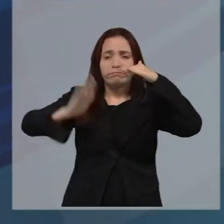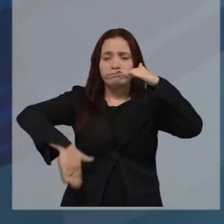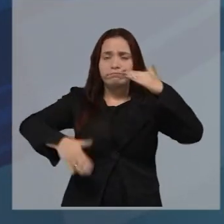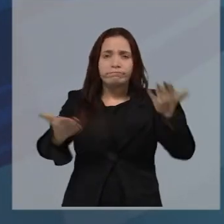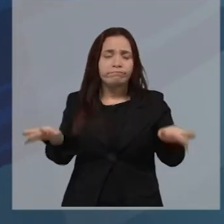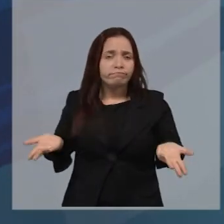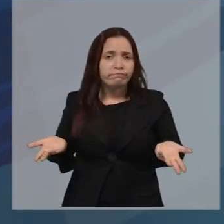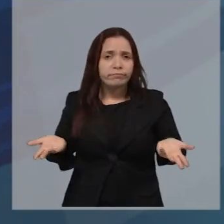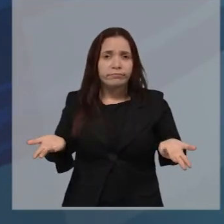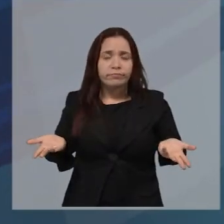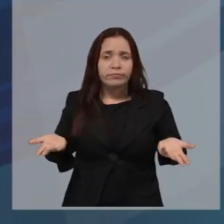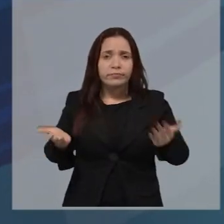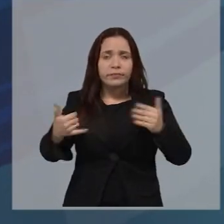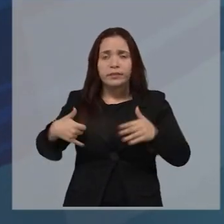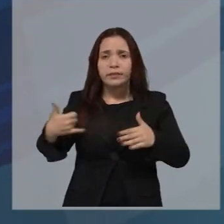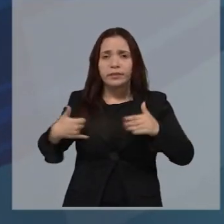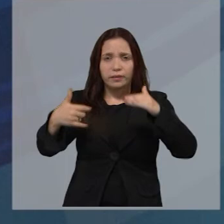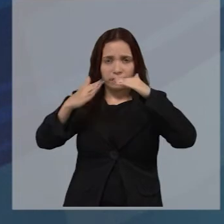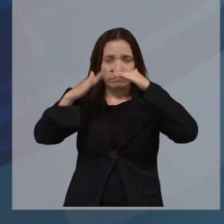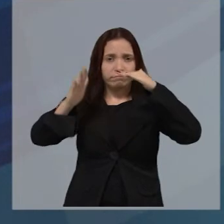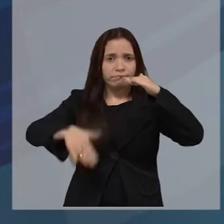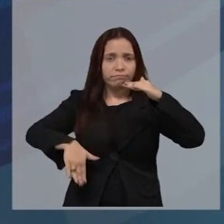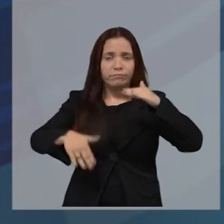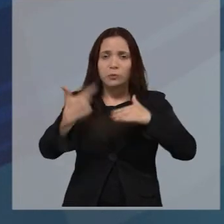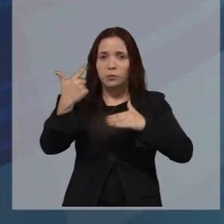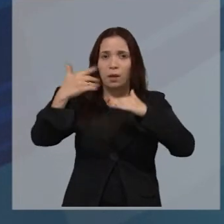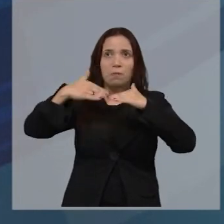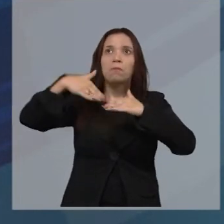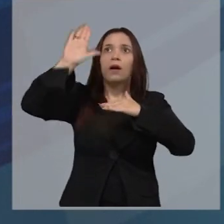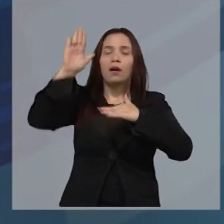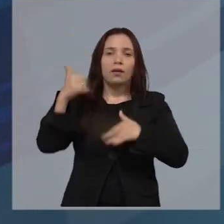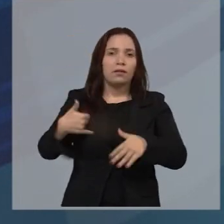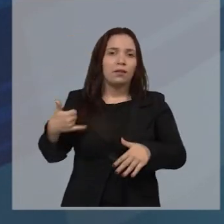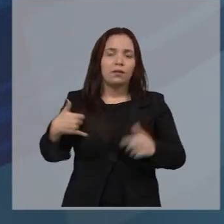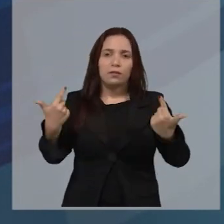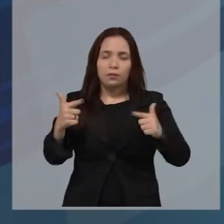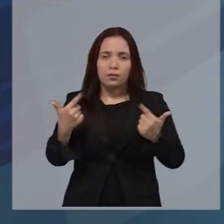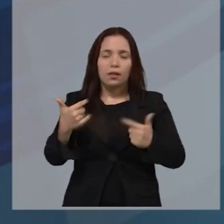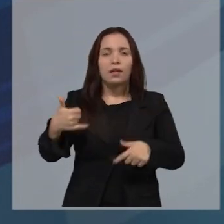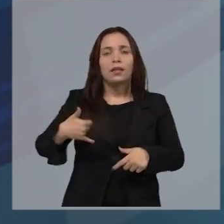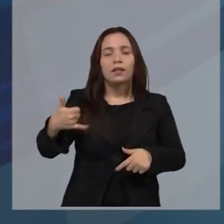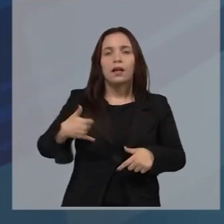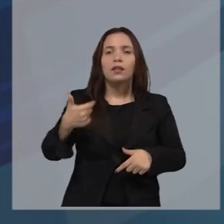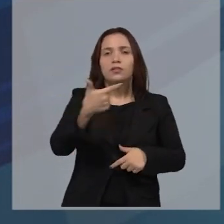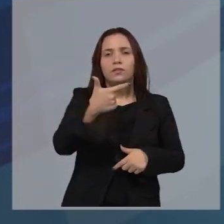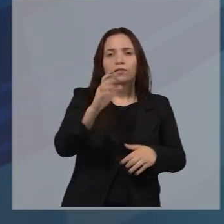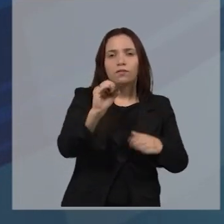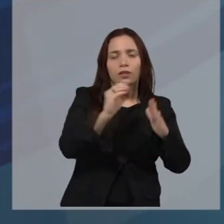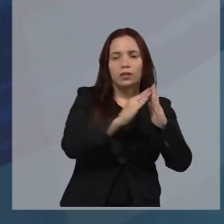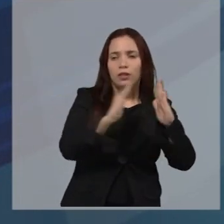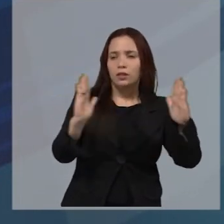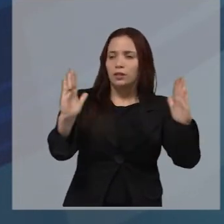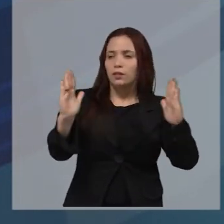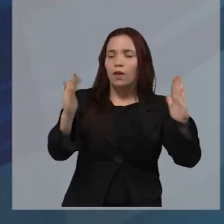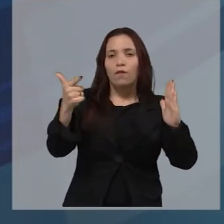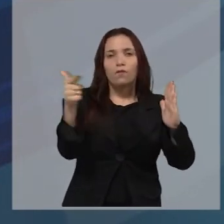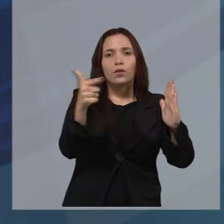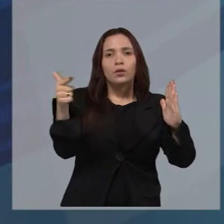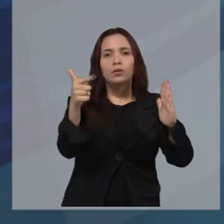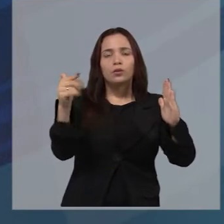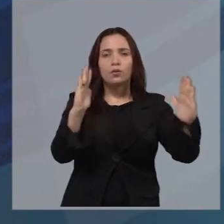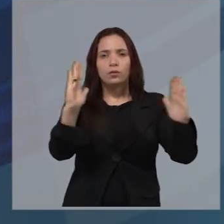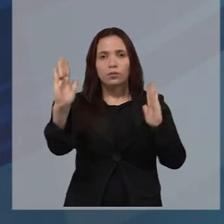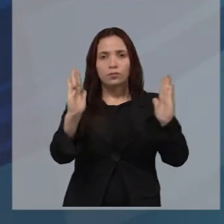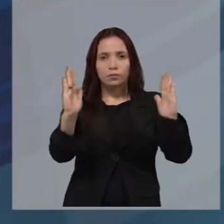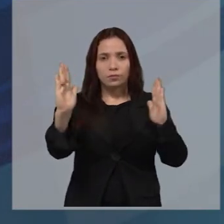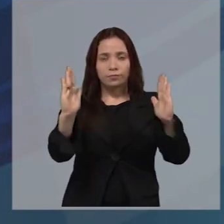menor ainda, né? Quer dizer, não completaram nem a maioridade, né? Entre 20 anos, 22 anos, quer